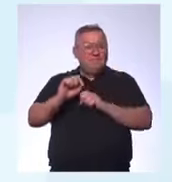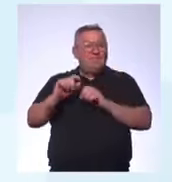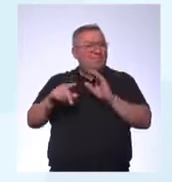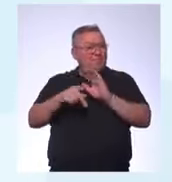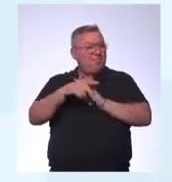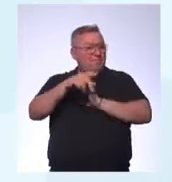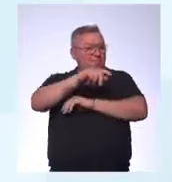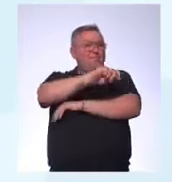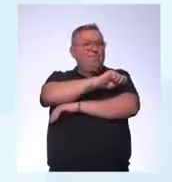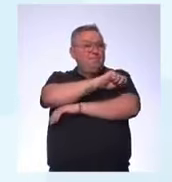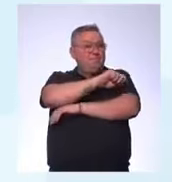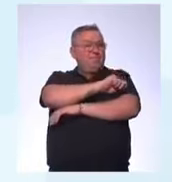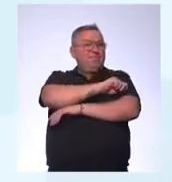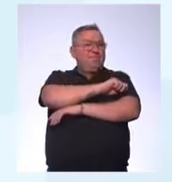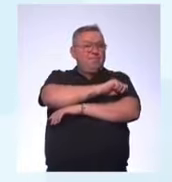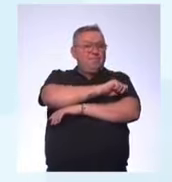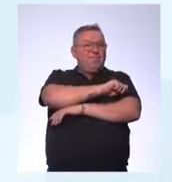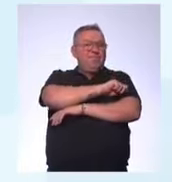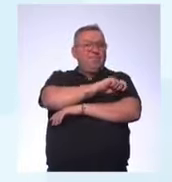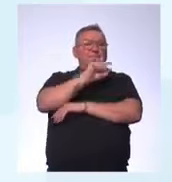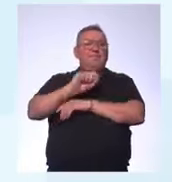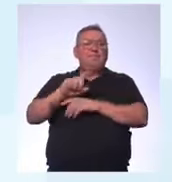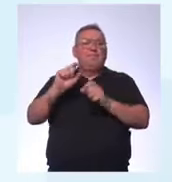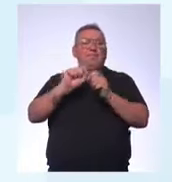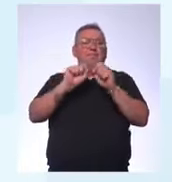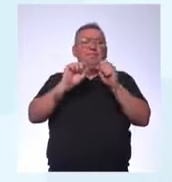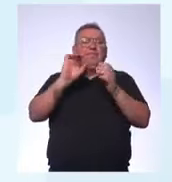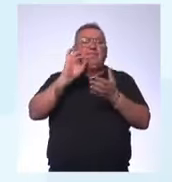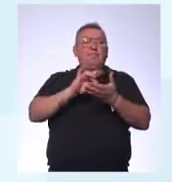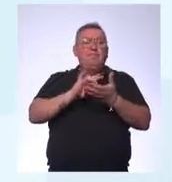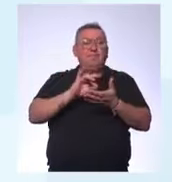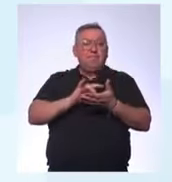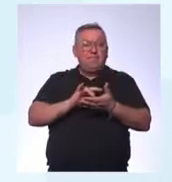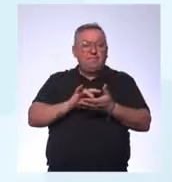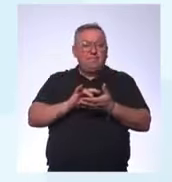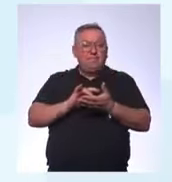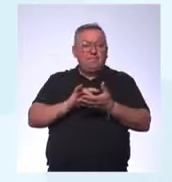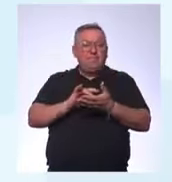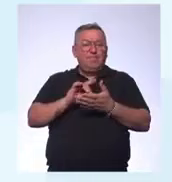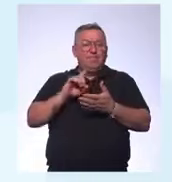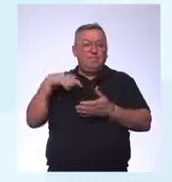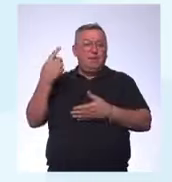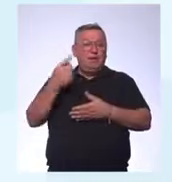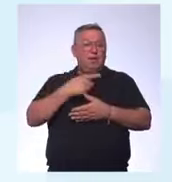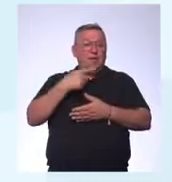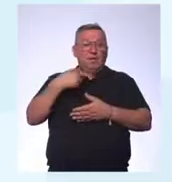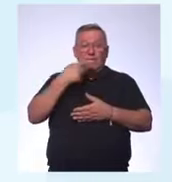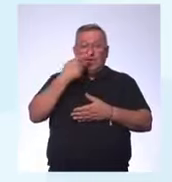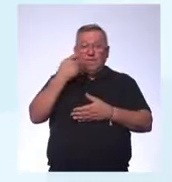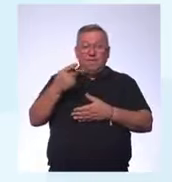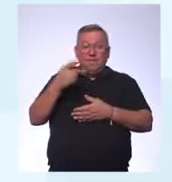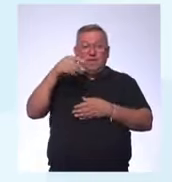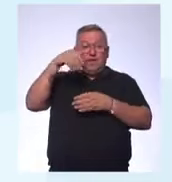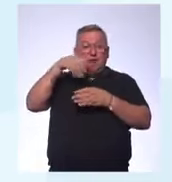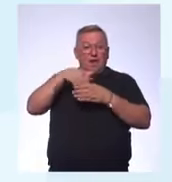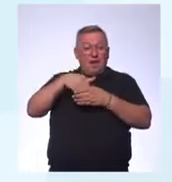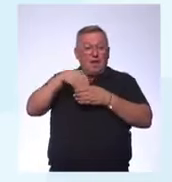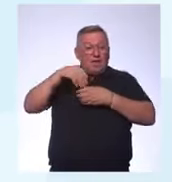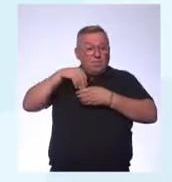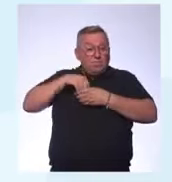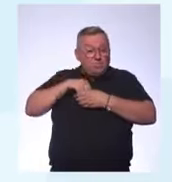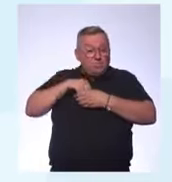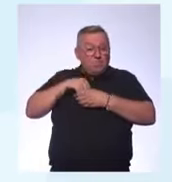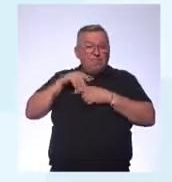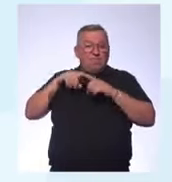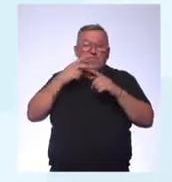próprio aluno, né? É aquele que produz, na verdade, estou falando aluno, mas é aquele que produz. Então, a gente até chama de leitor interno. É como se